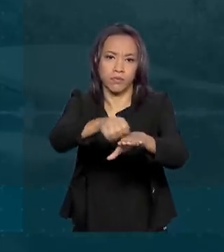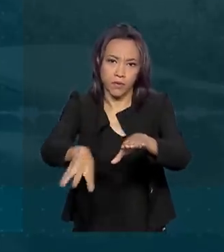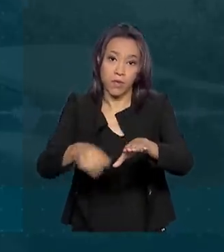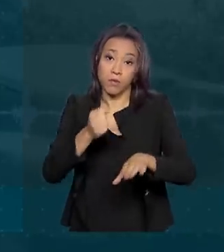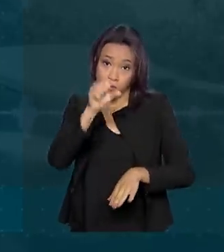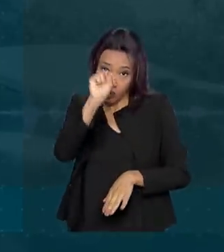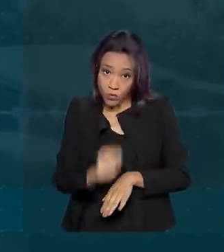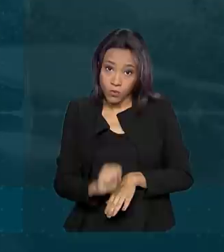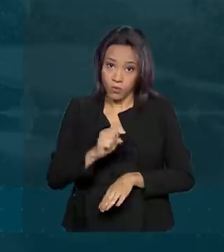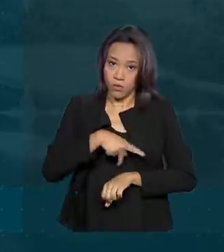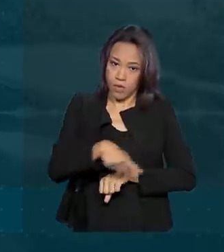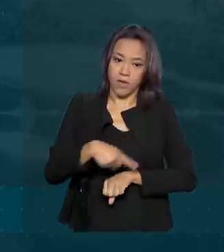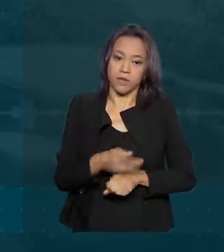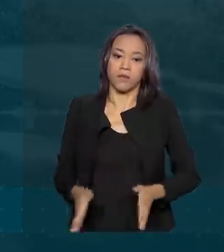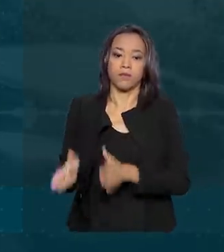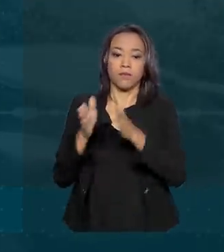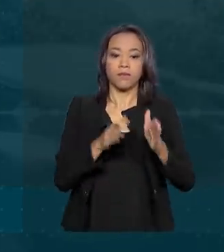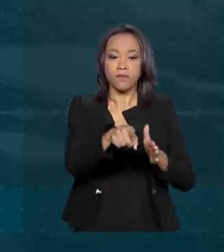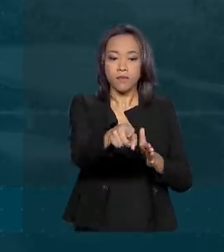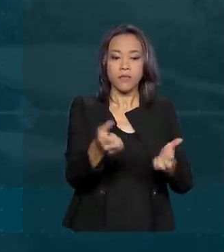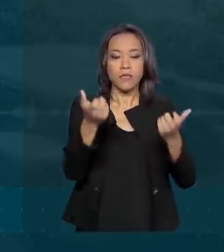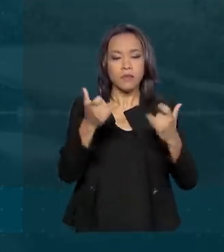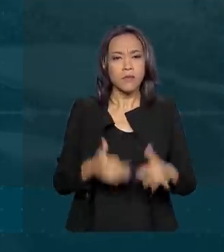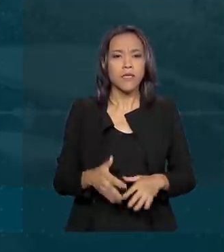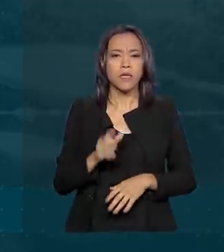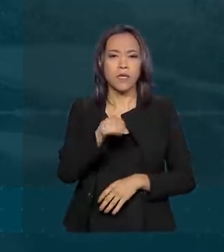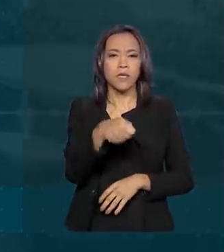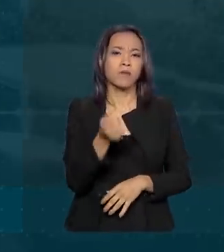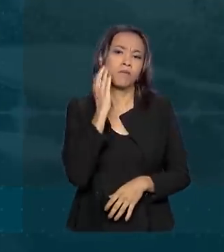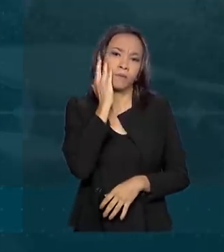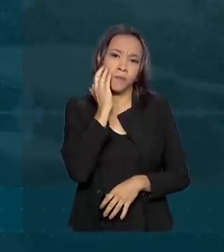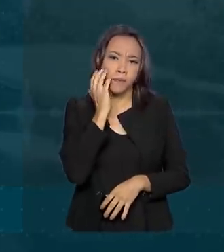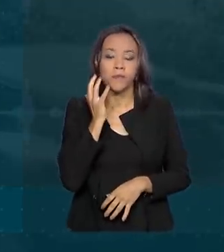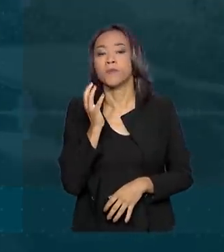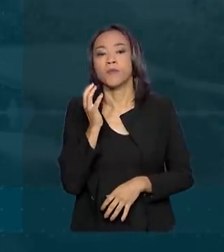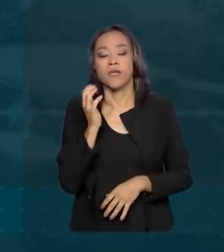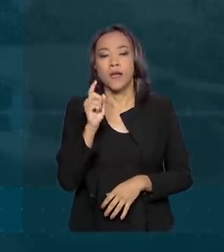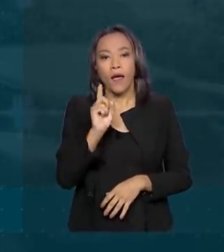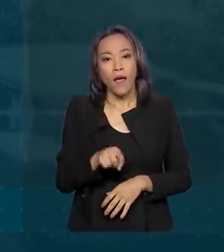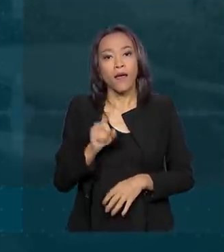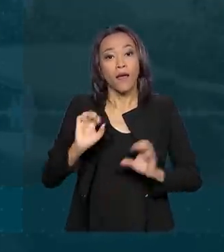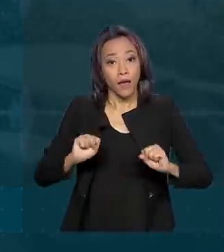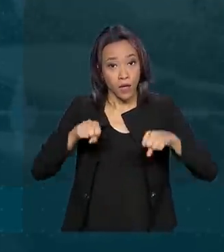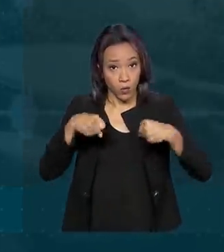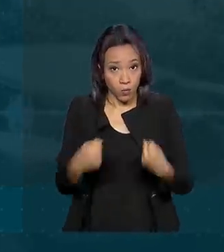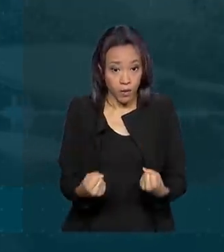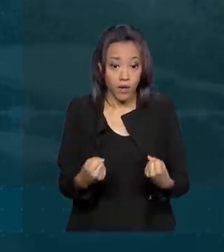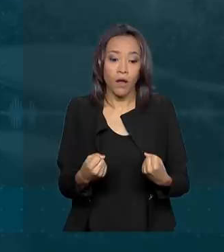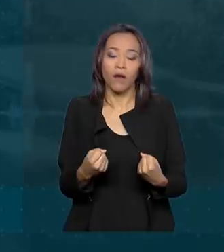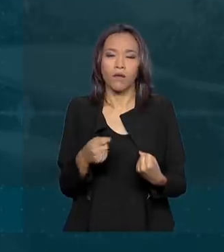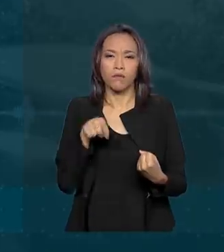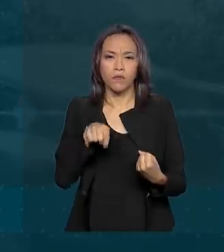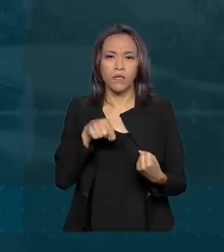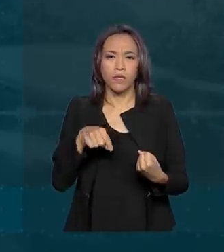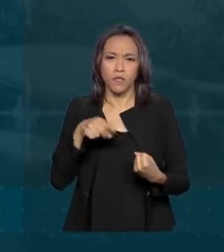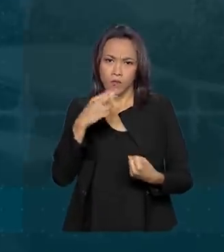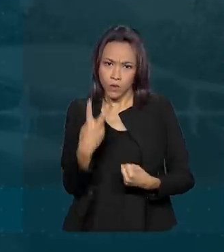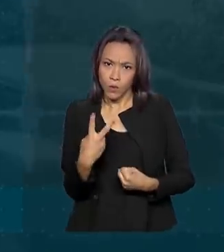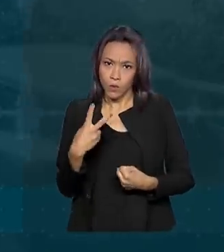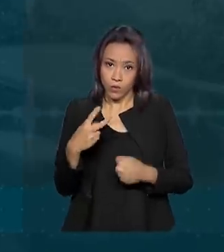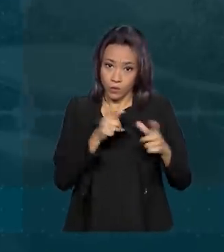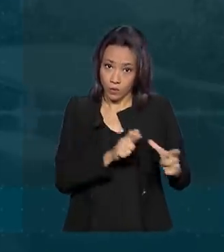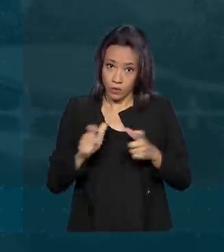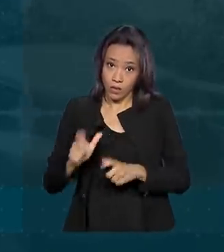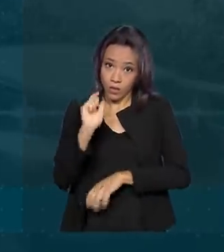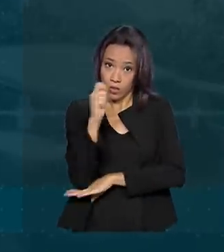A ideia nossa é trazer uma carga enorme de investimento, recuperar dois ramais importantes do Rio Grande do Sul, que atendem o